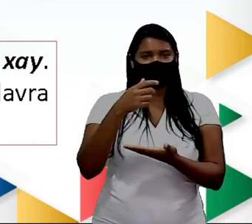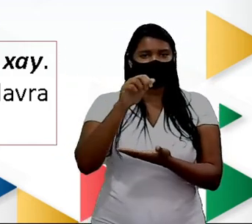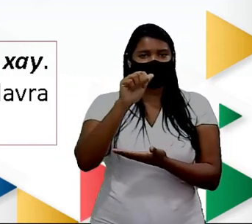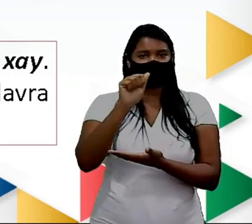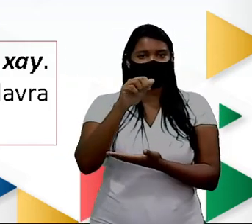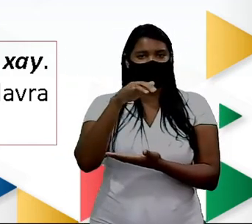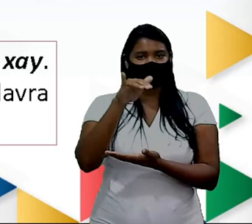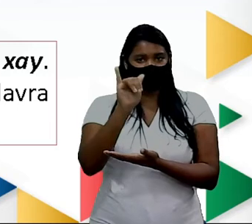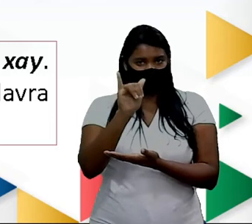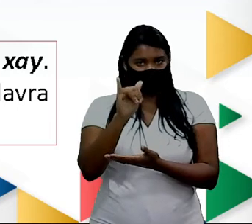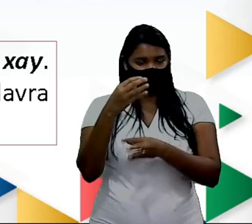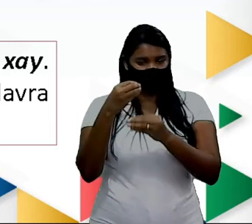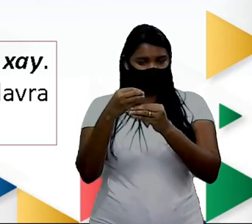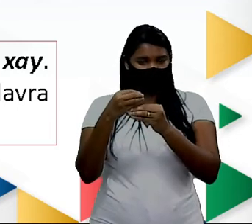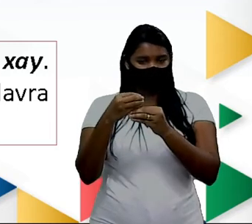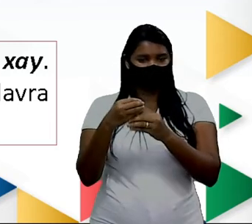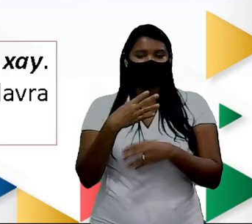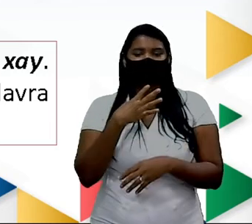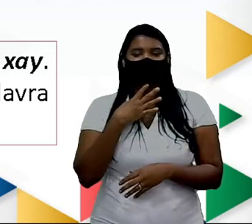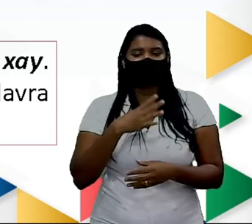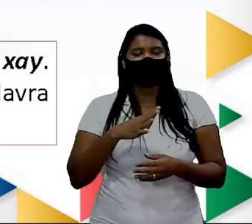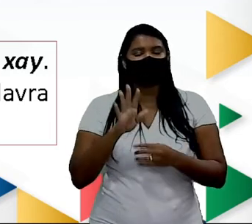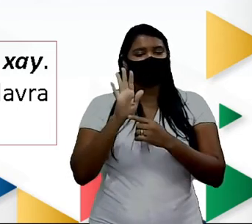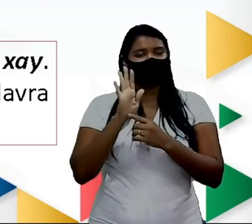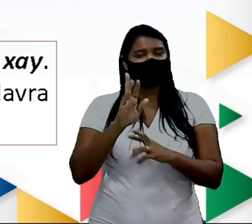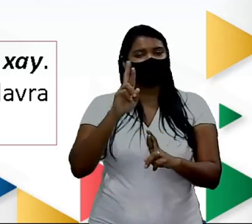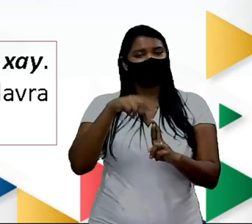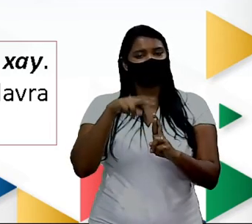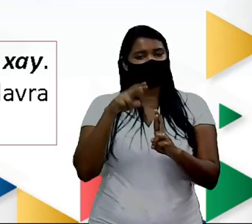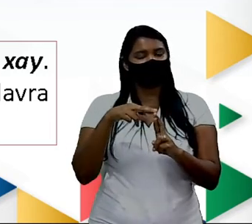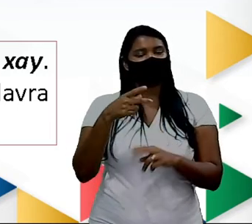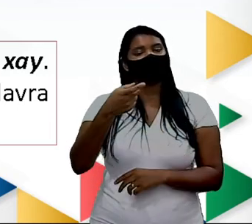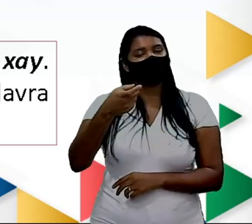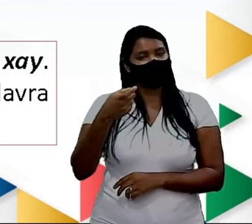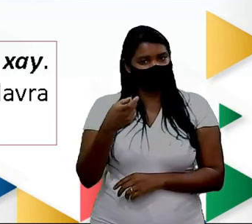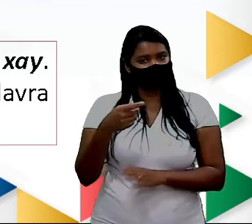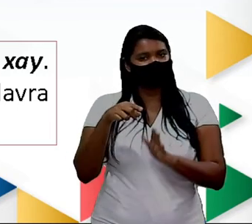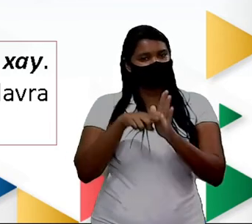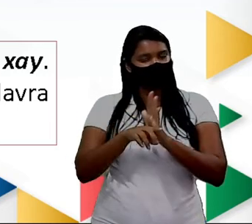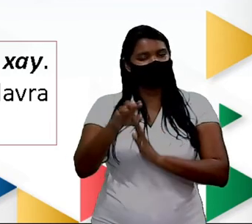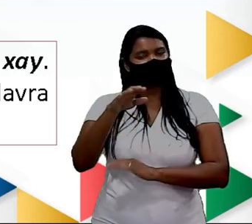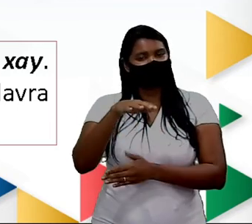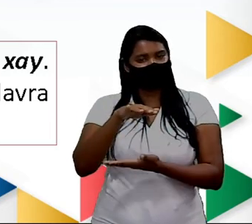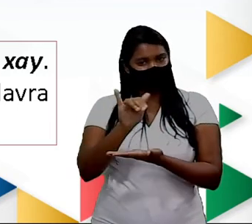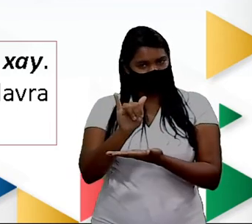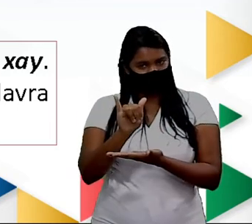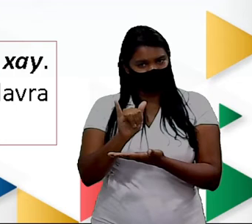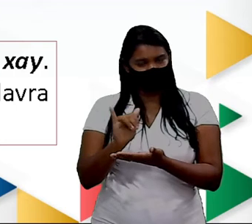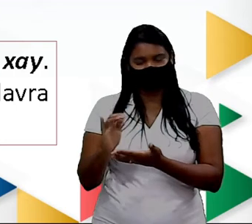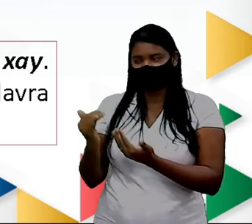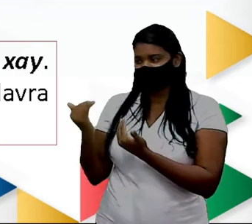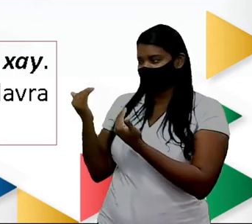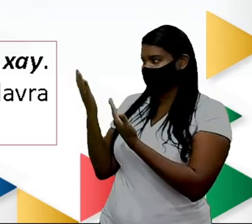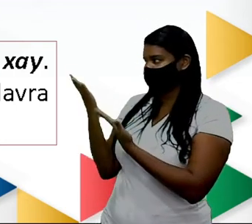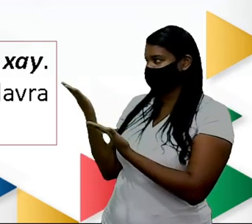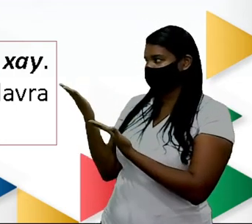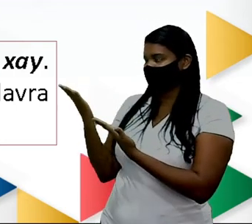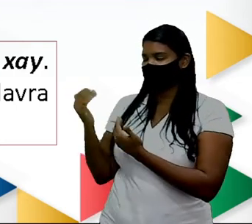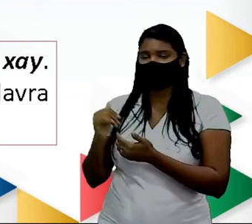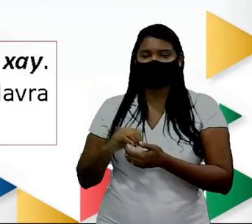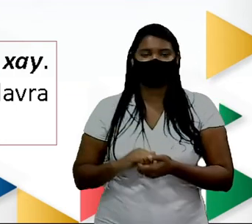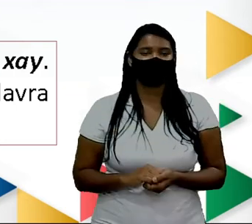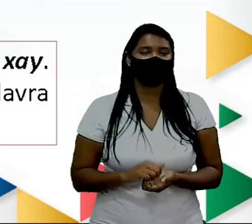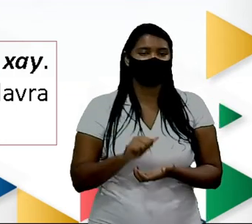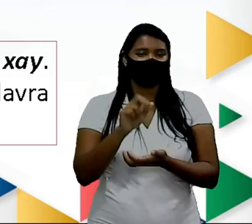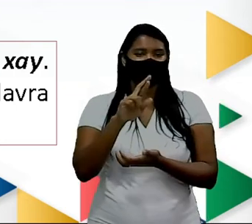você sabe porque o valor desconhecido é tão representado pelo X da questão ou Y da questão. Tá aí, ó. Beleza? Em árabe,